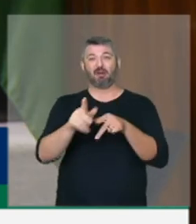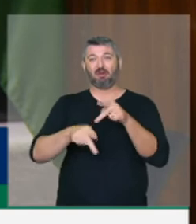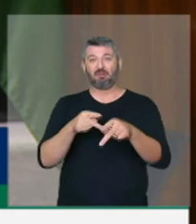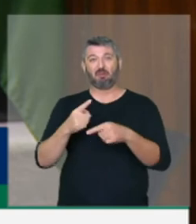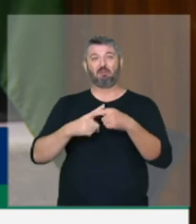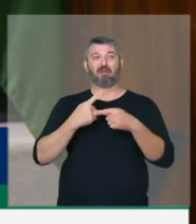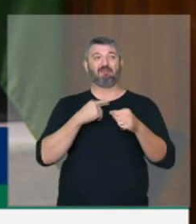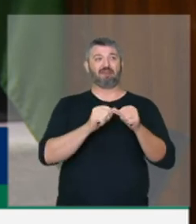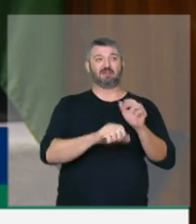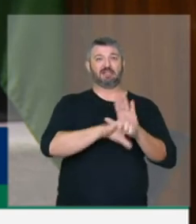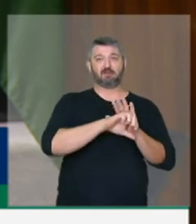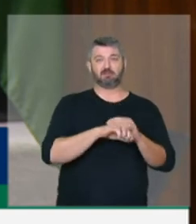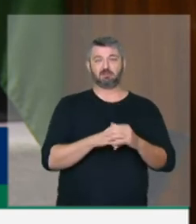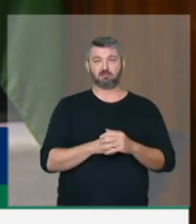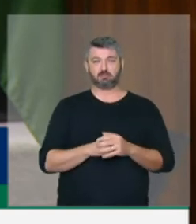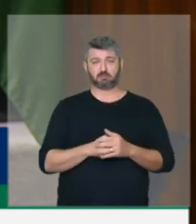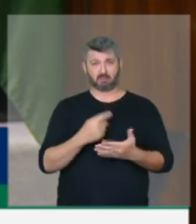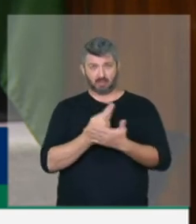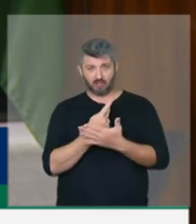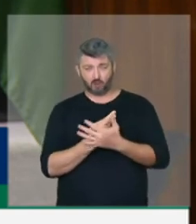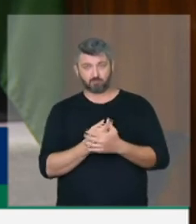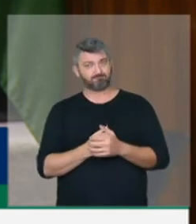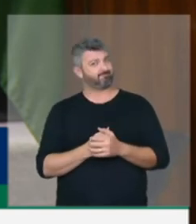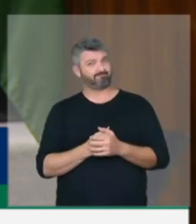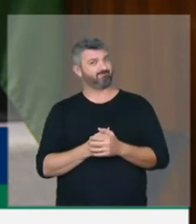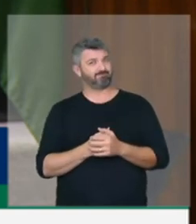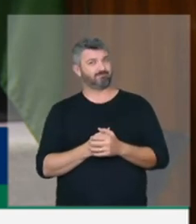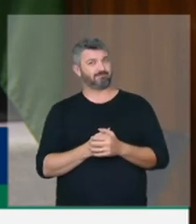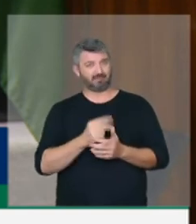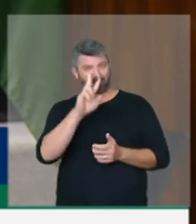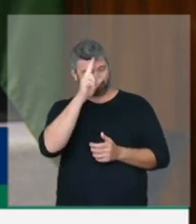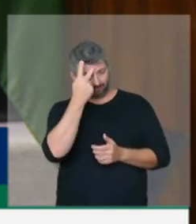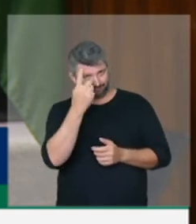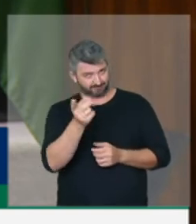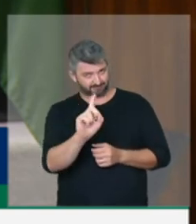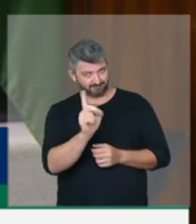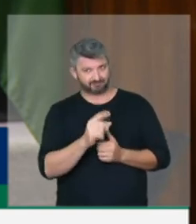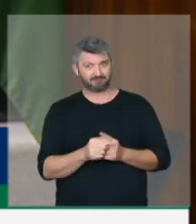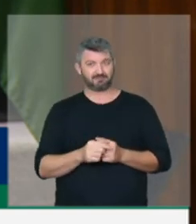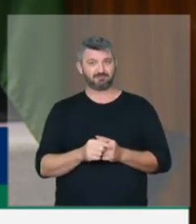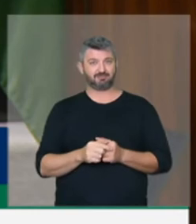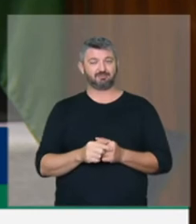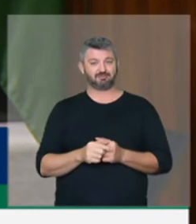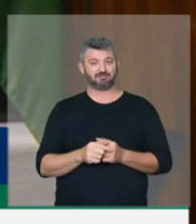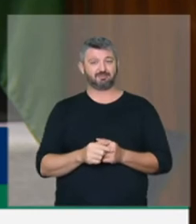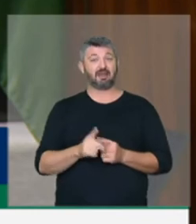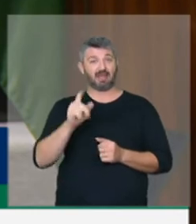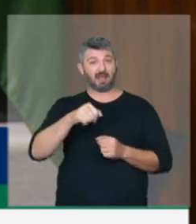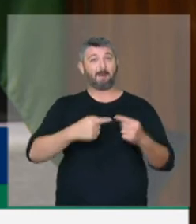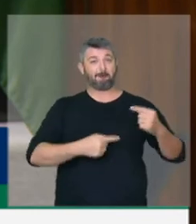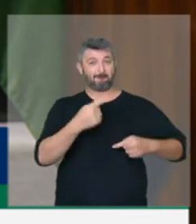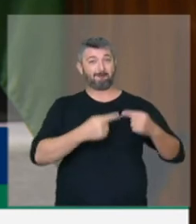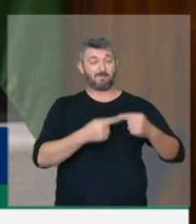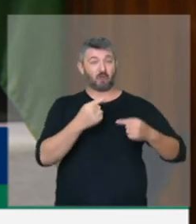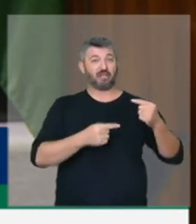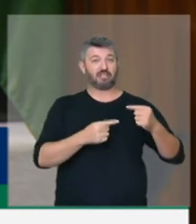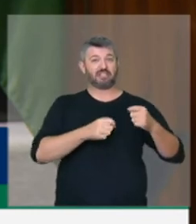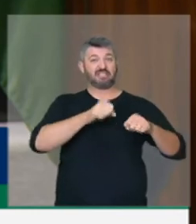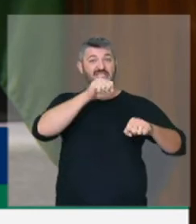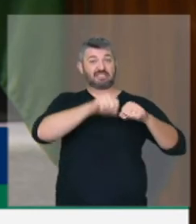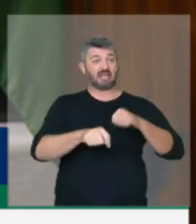crimes. Não é erro, não é equívoco. É parte da política de extermínio